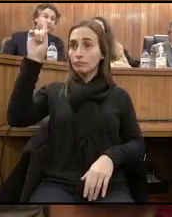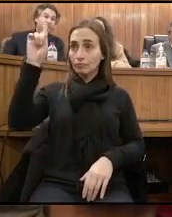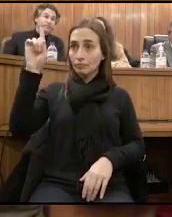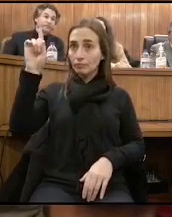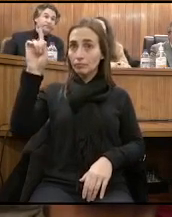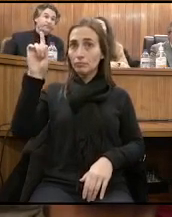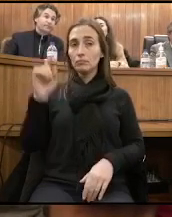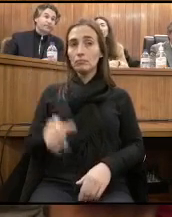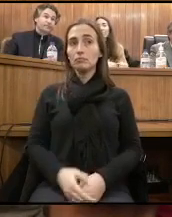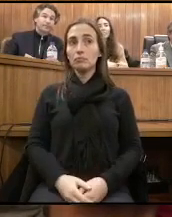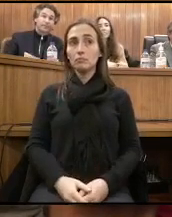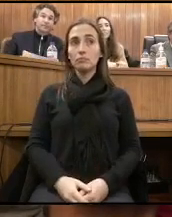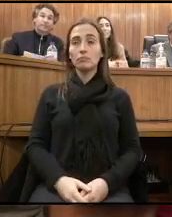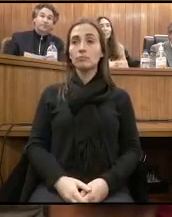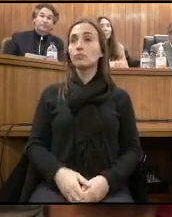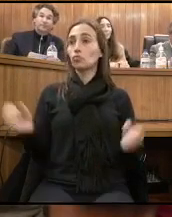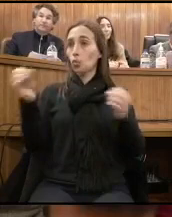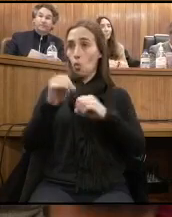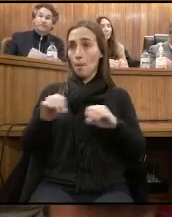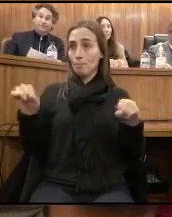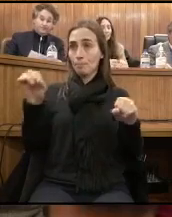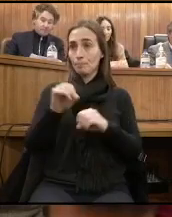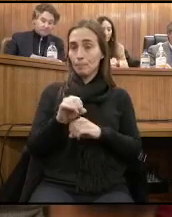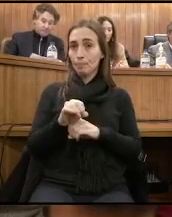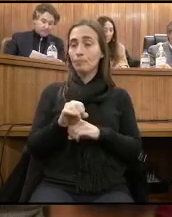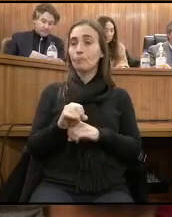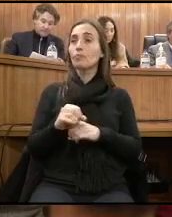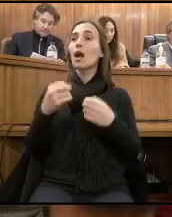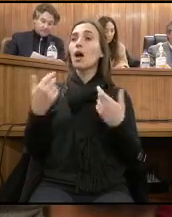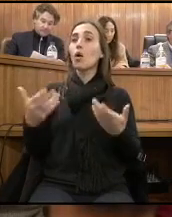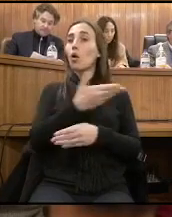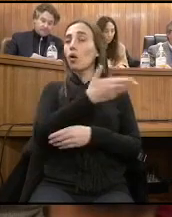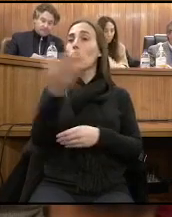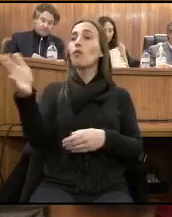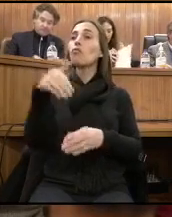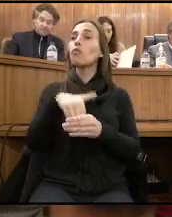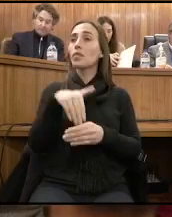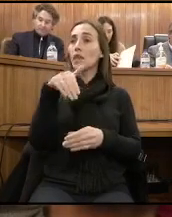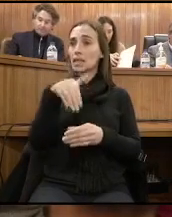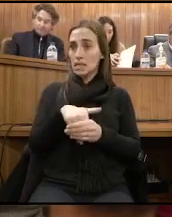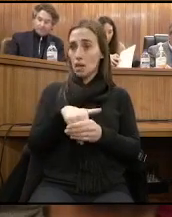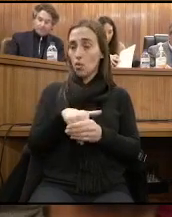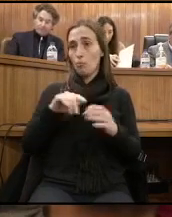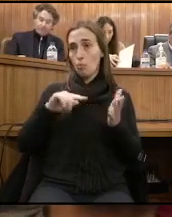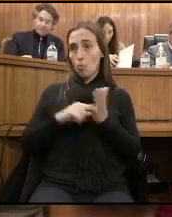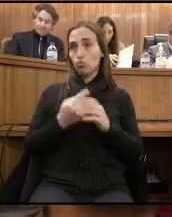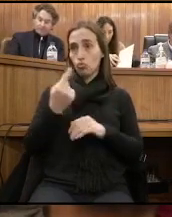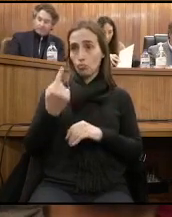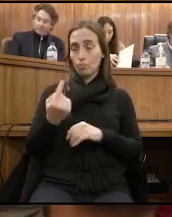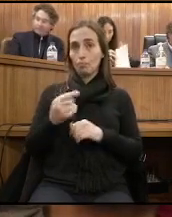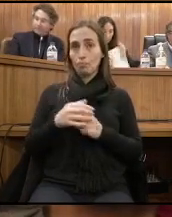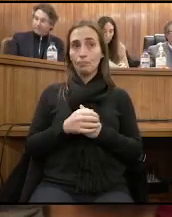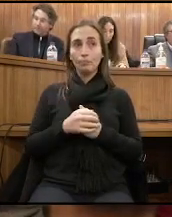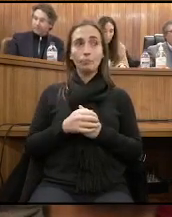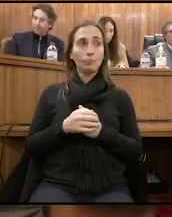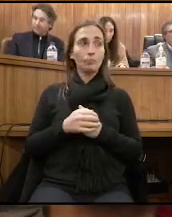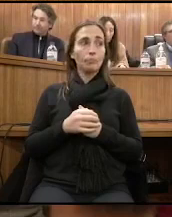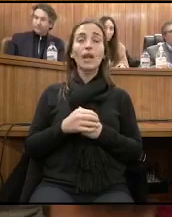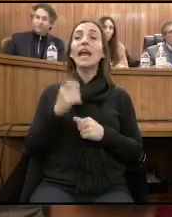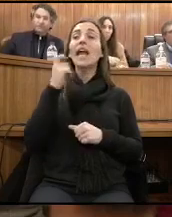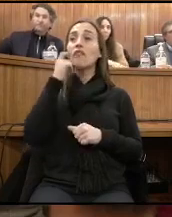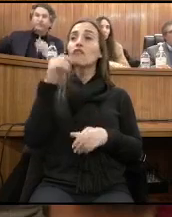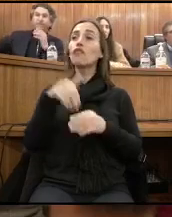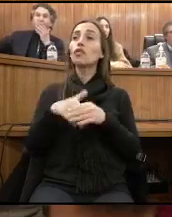intervir? Não havendo, coloco em votação este ponto.